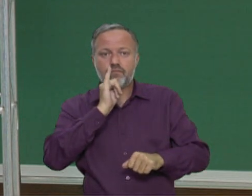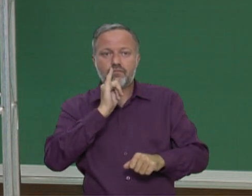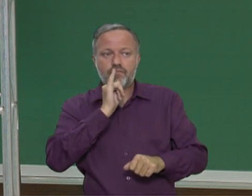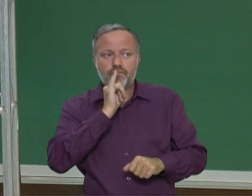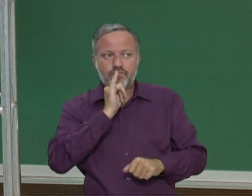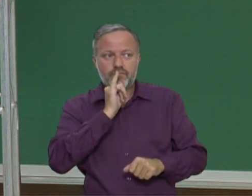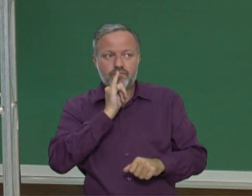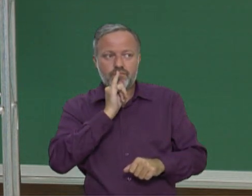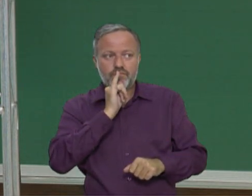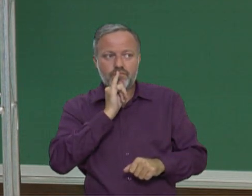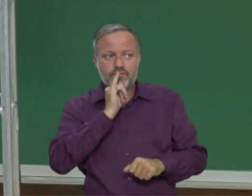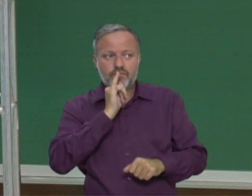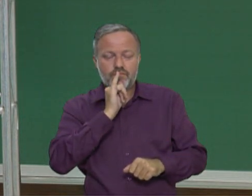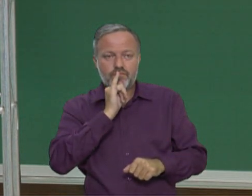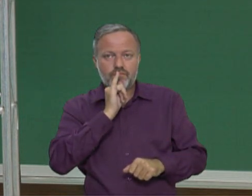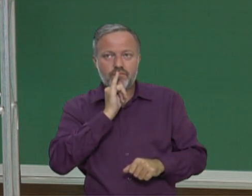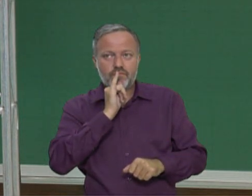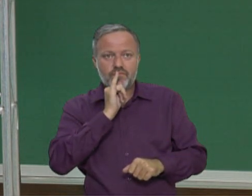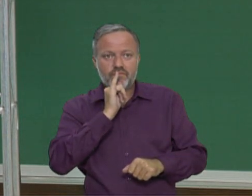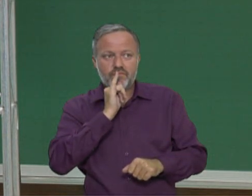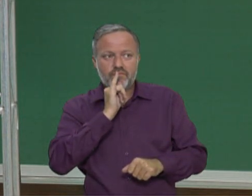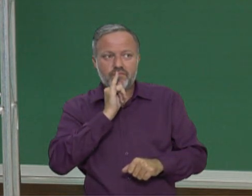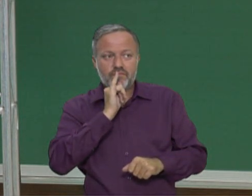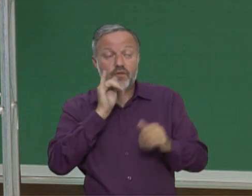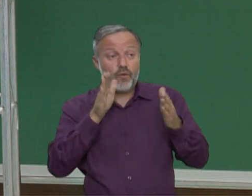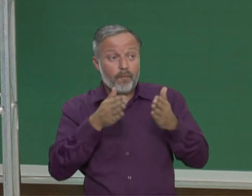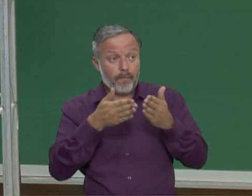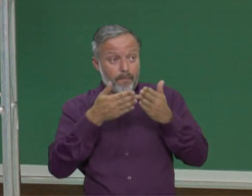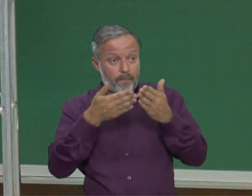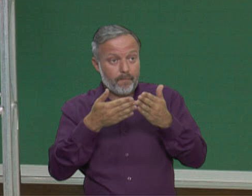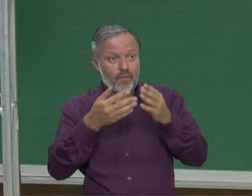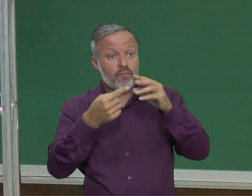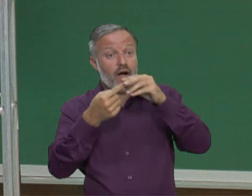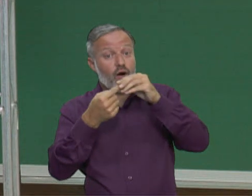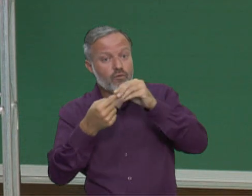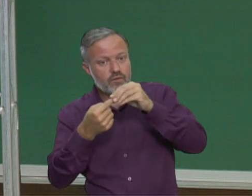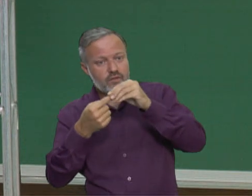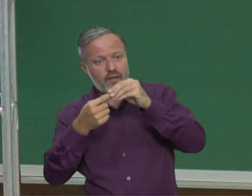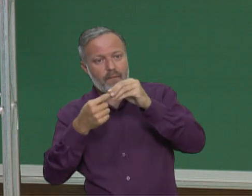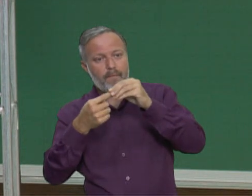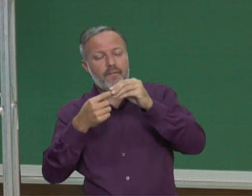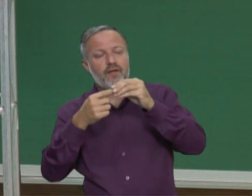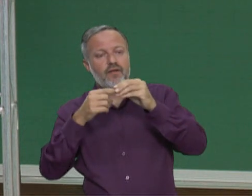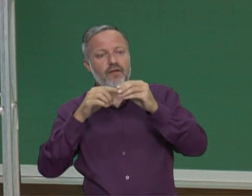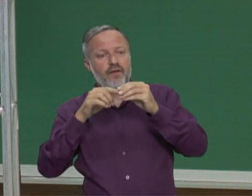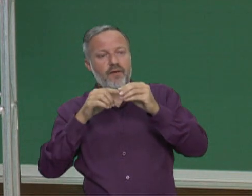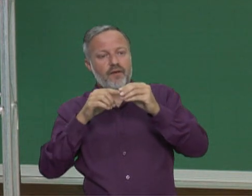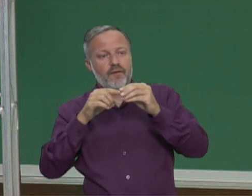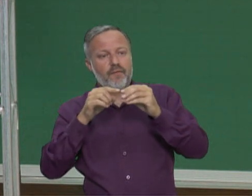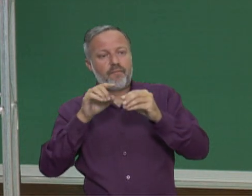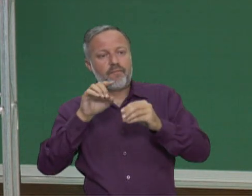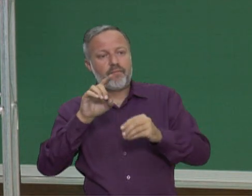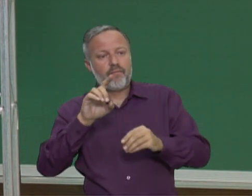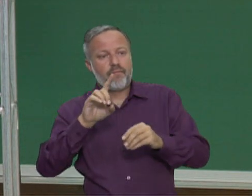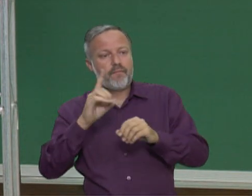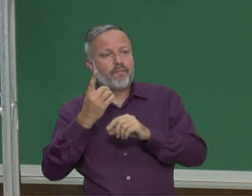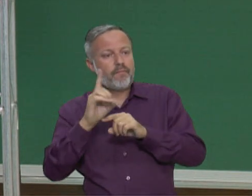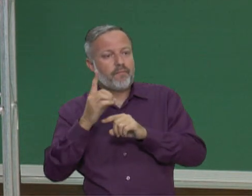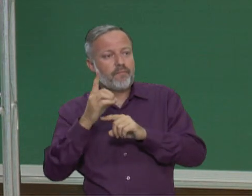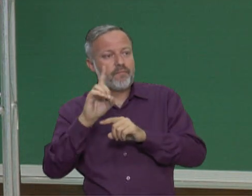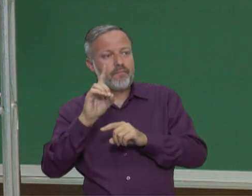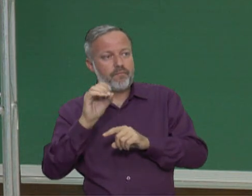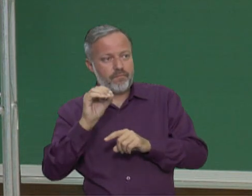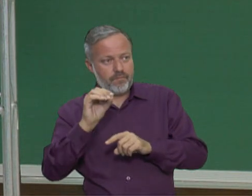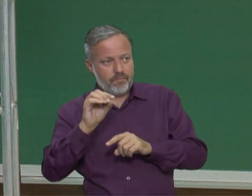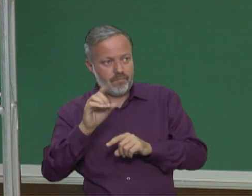utilizam, vamos falar do dólar, né? Quando você se utiliza de uma única moeda, o dólar não se torna tão competitivo com